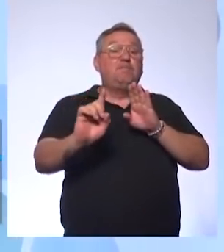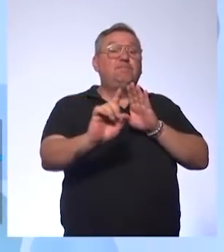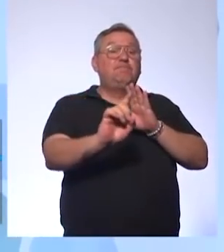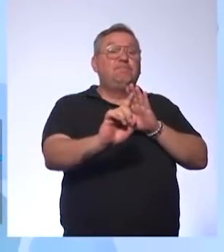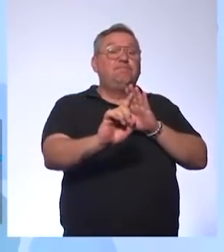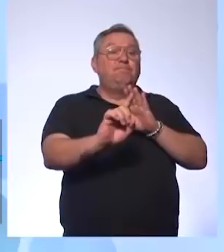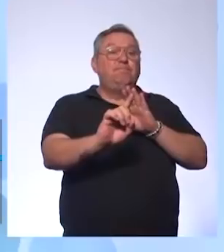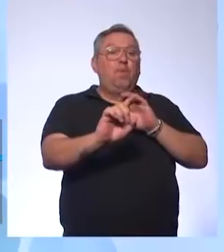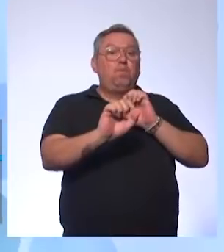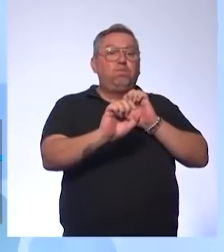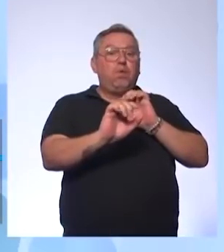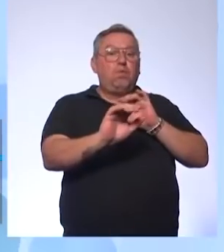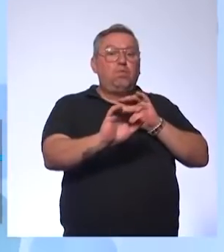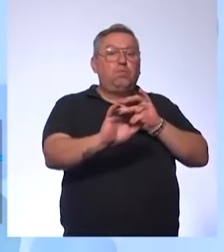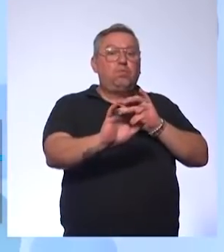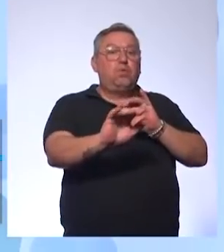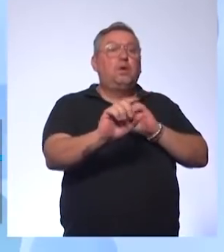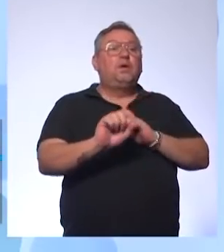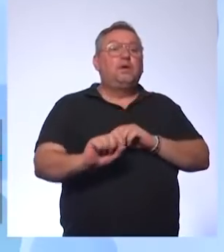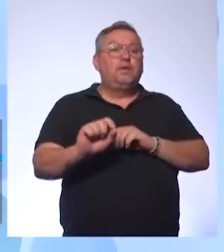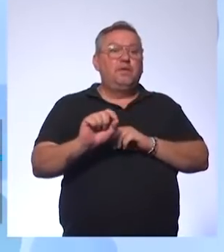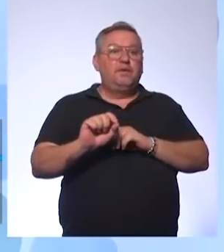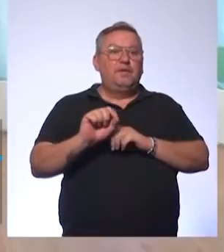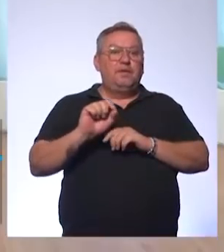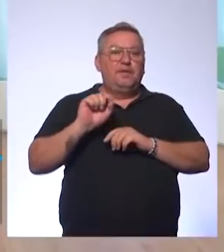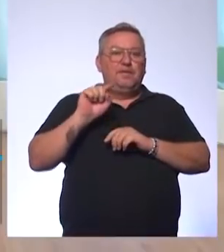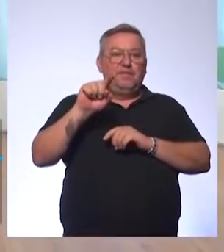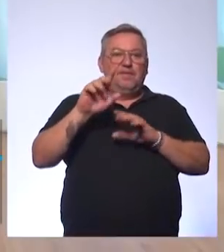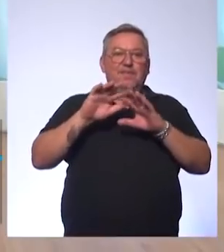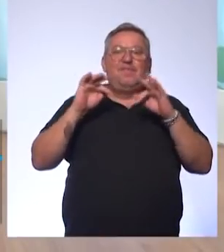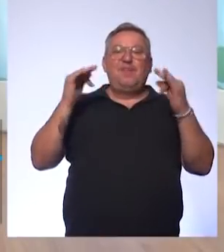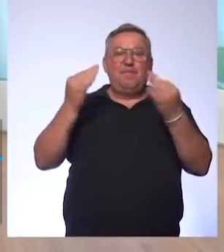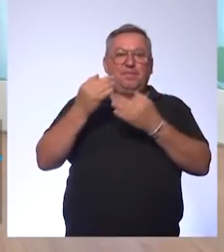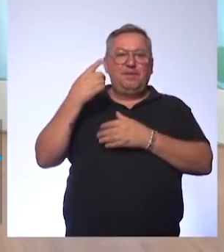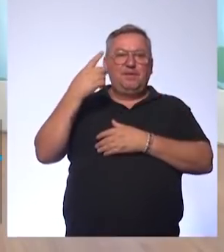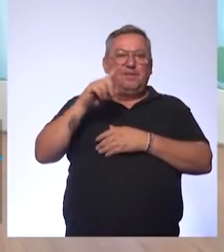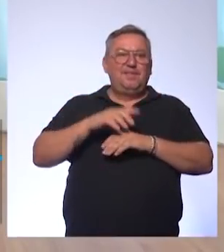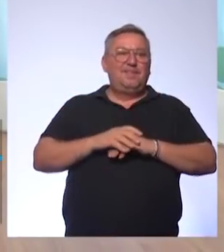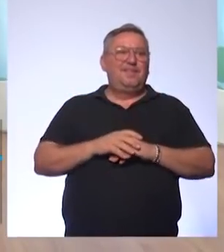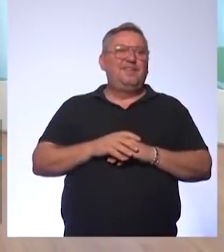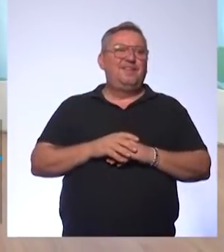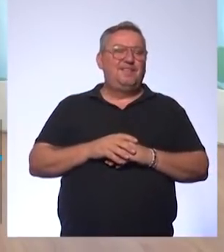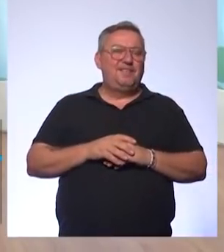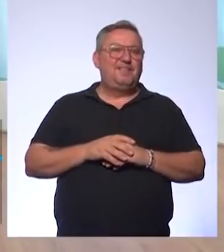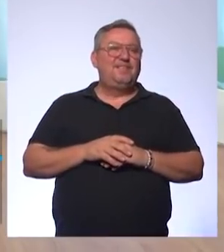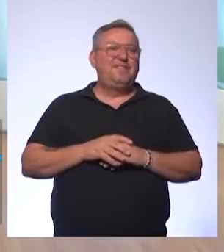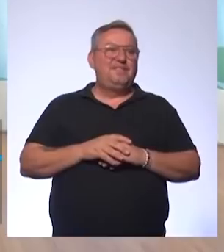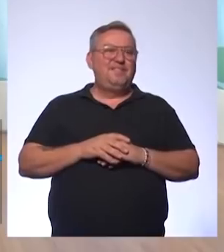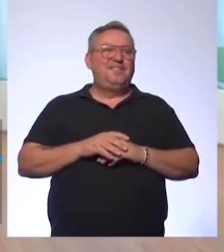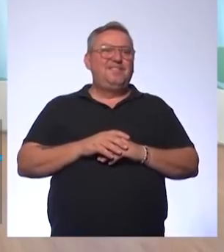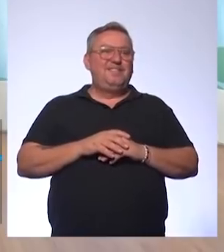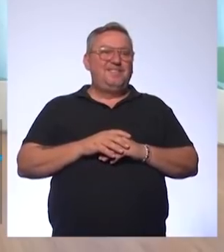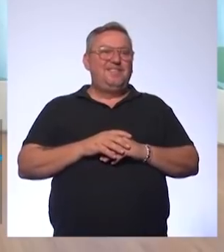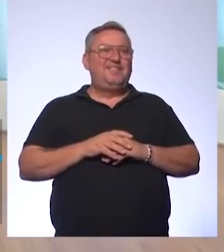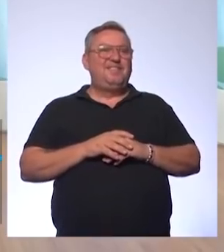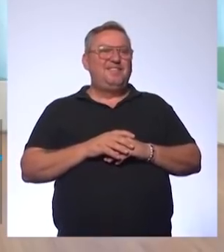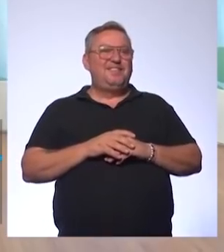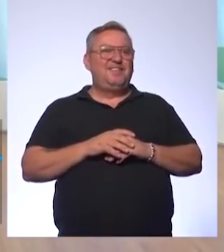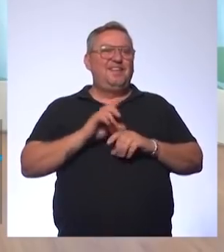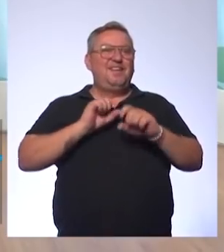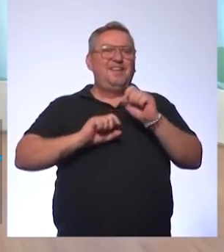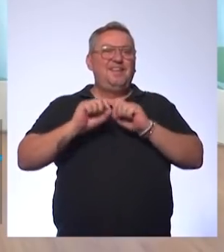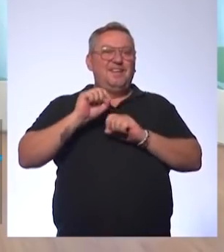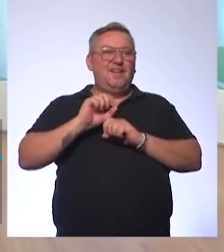tipo, na frentona lá? Quem será que vai? Vai ser a gente, né? Vocês, exatamente.